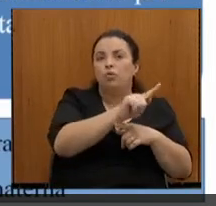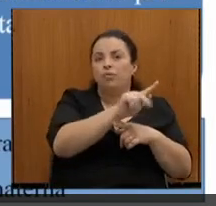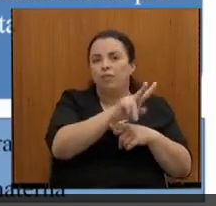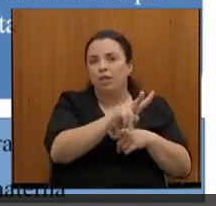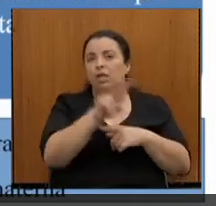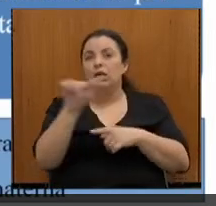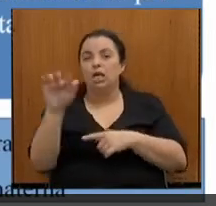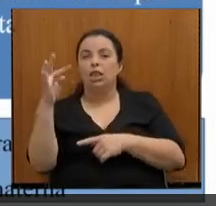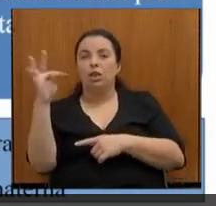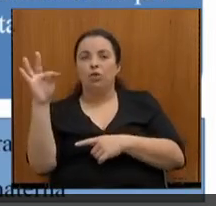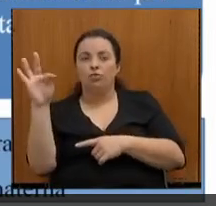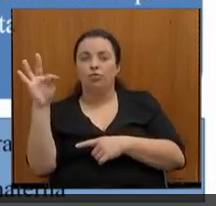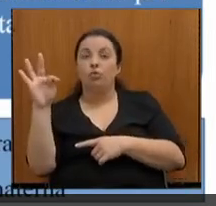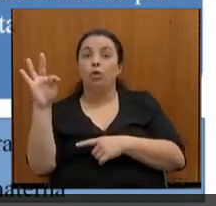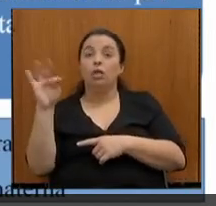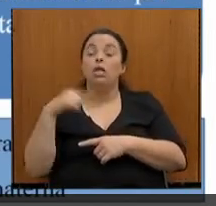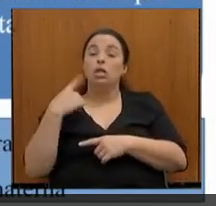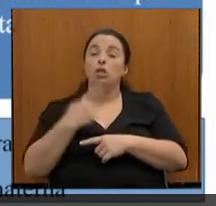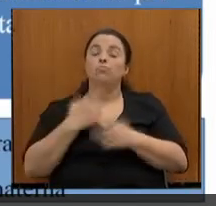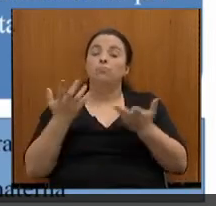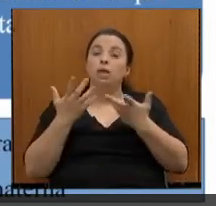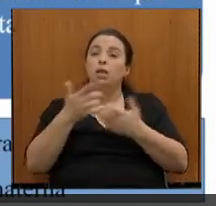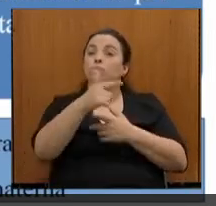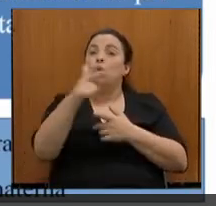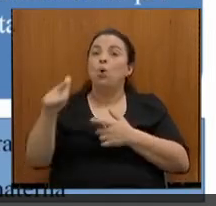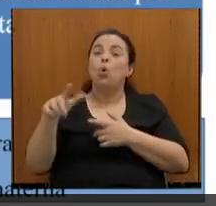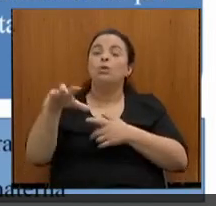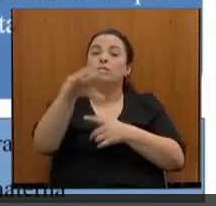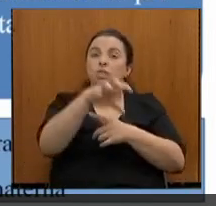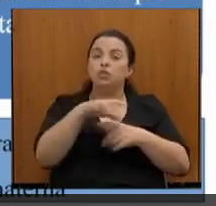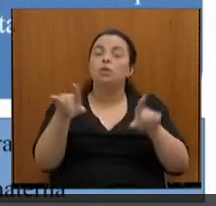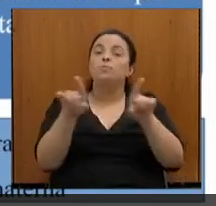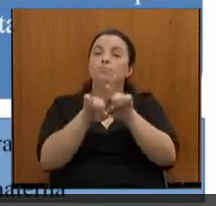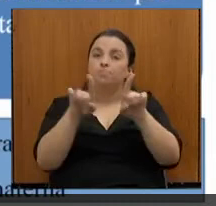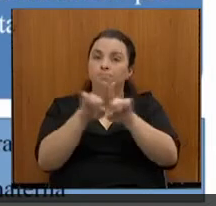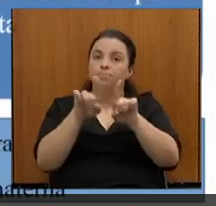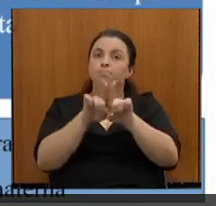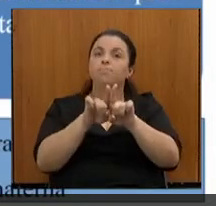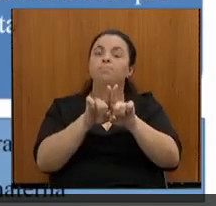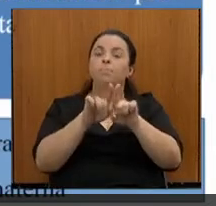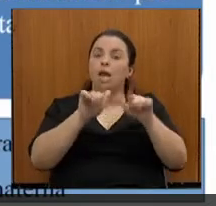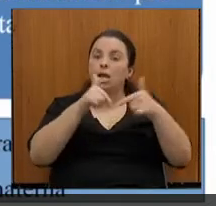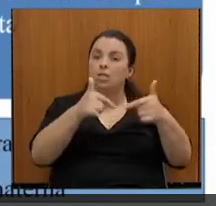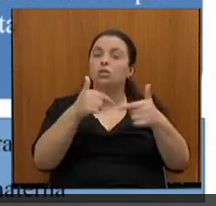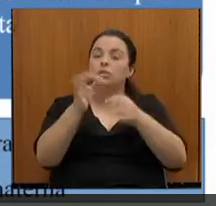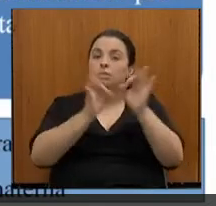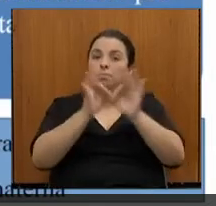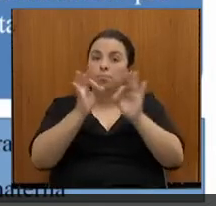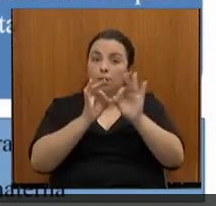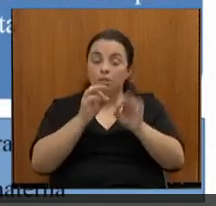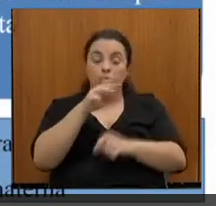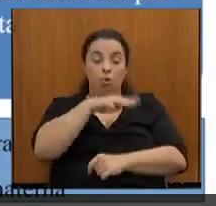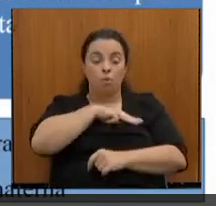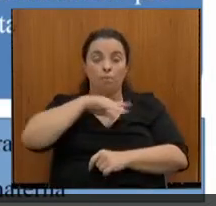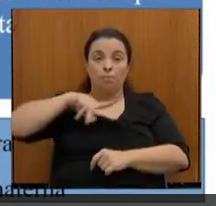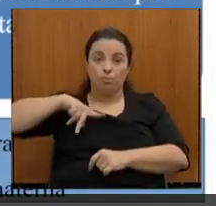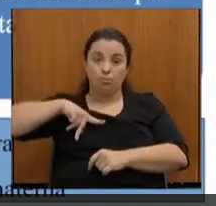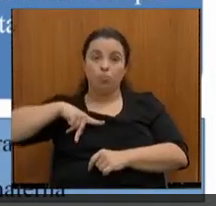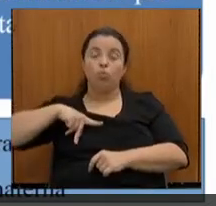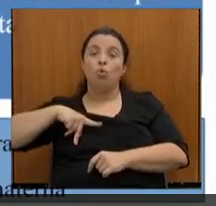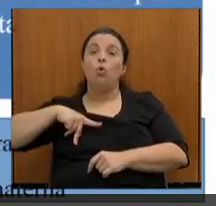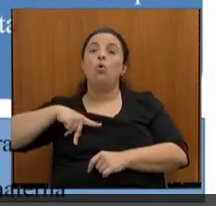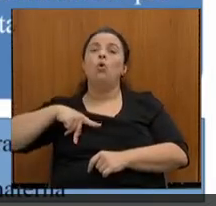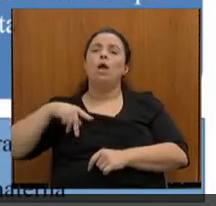que pretendemos expandir para as demais regiões do Estado, de forma que o Ministério Público atue como um catalisador de força,